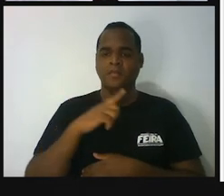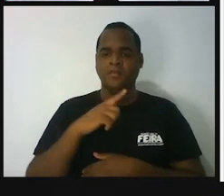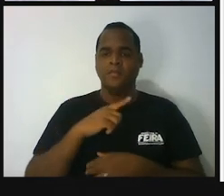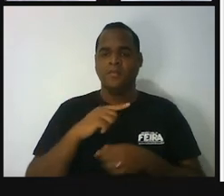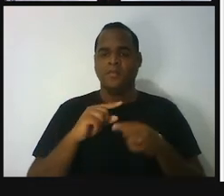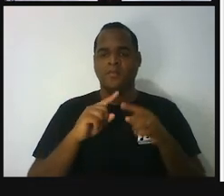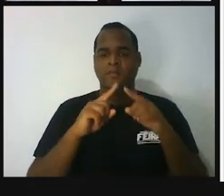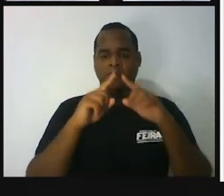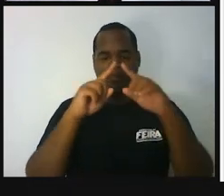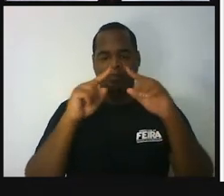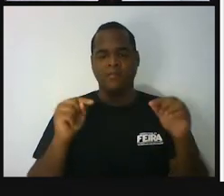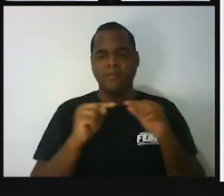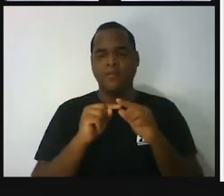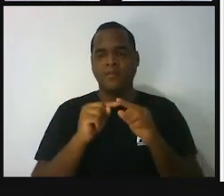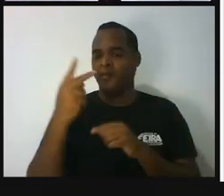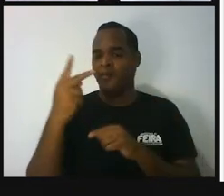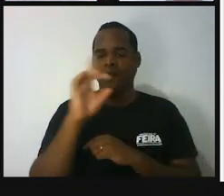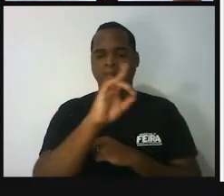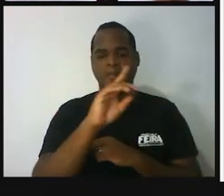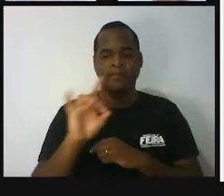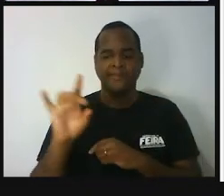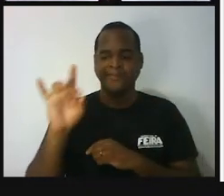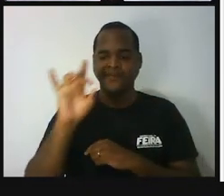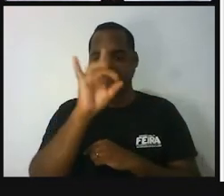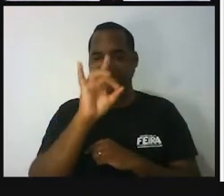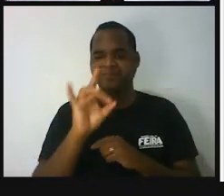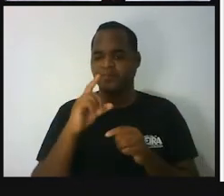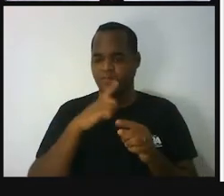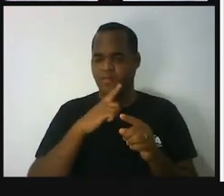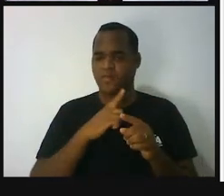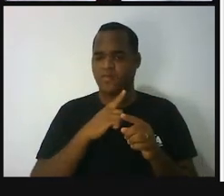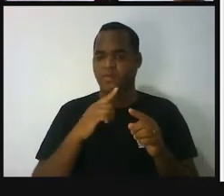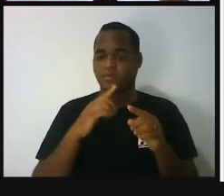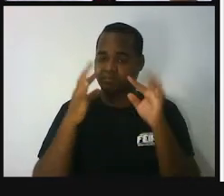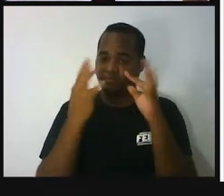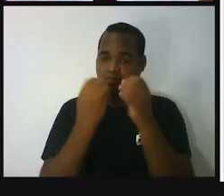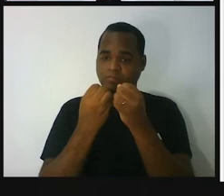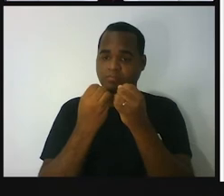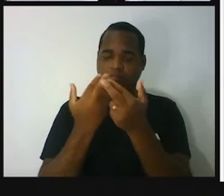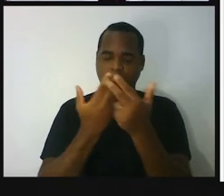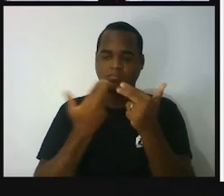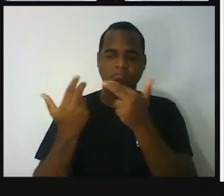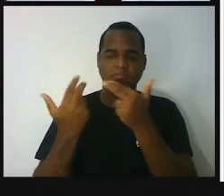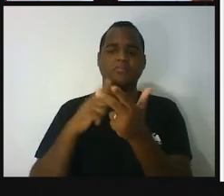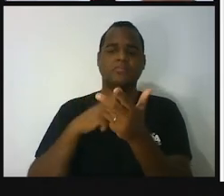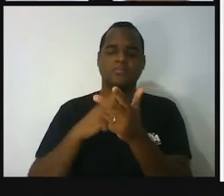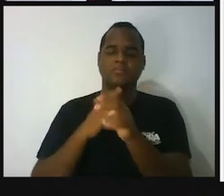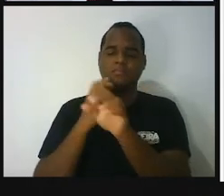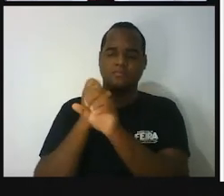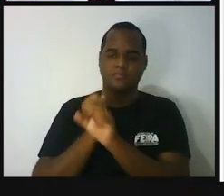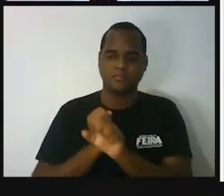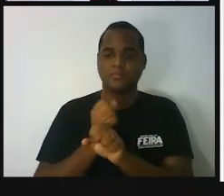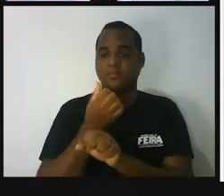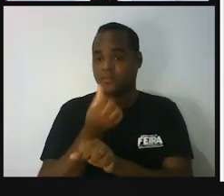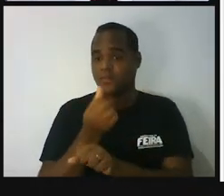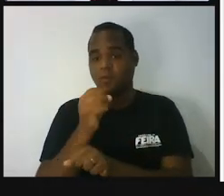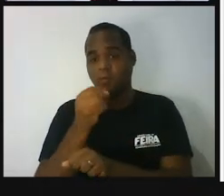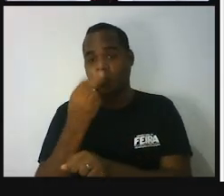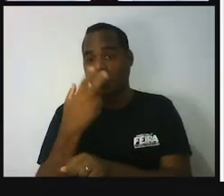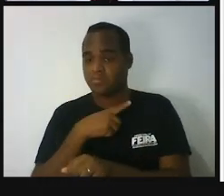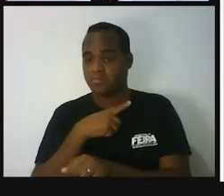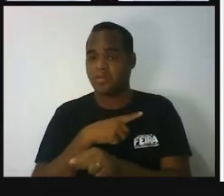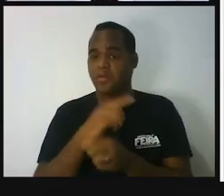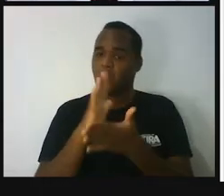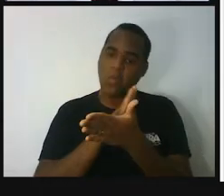com a mesma medida. Seria todos com a mesma medida se todos medissem 6 ou se todos